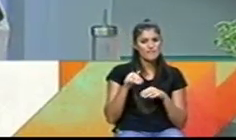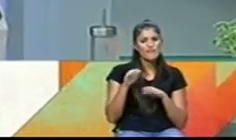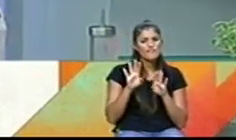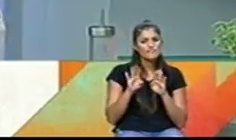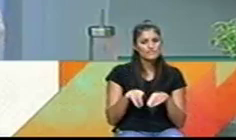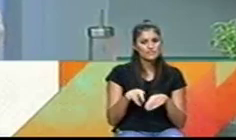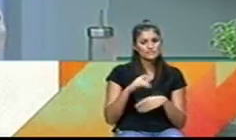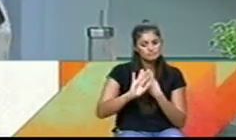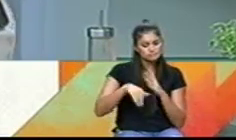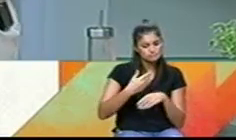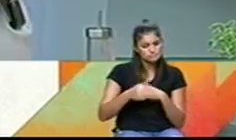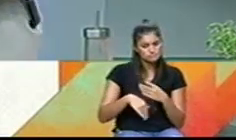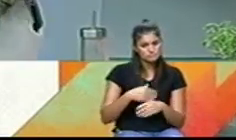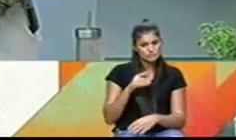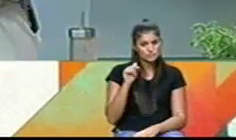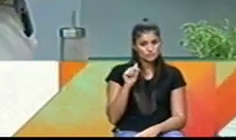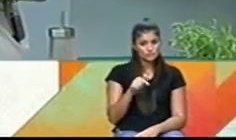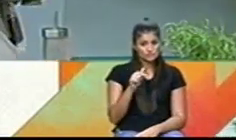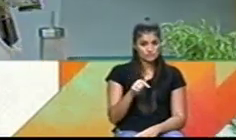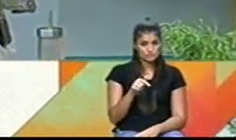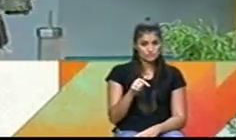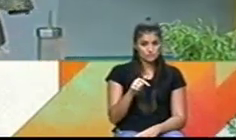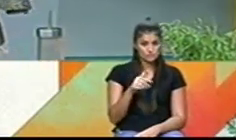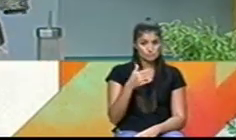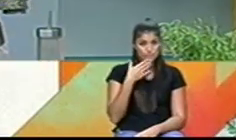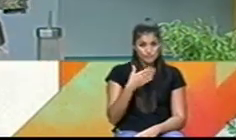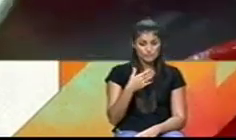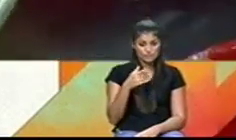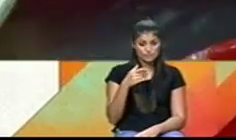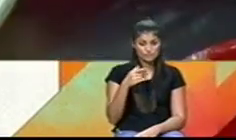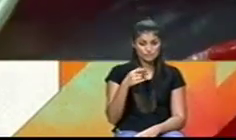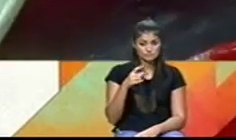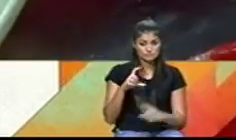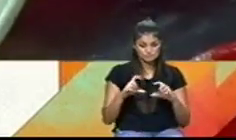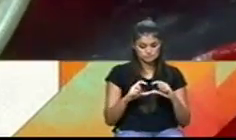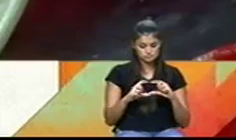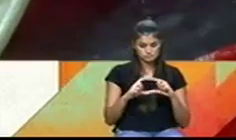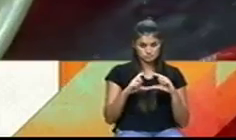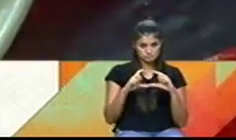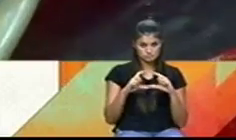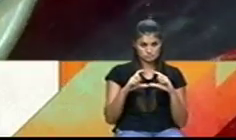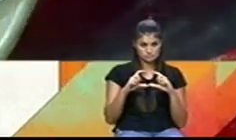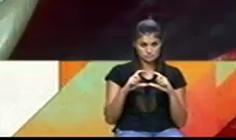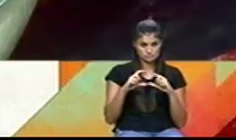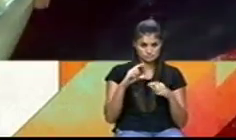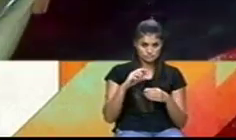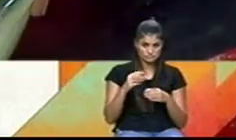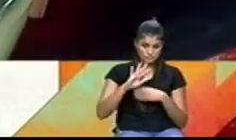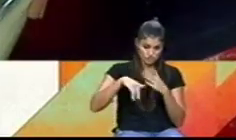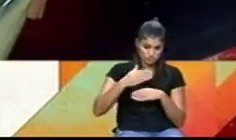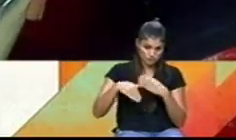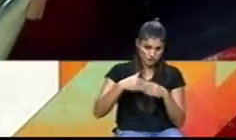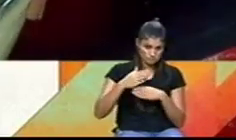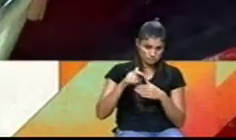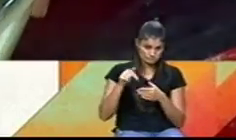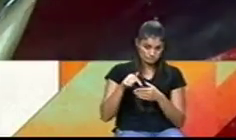vou acabar de misturar, para que tu agora me faças o favor de começar a encher a forma com esta mistura. Ok, eu